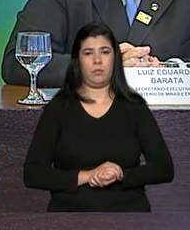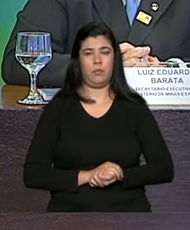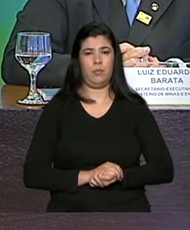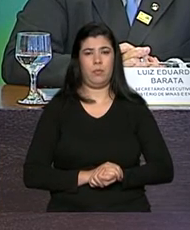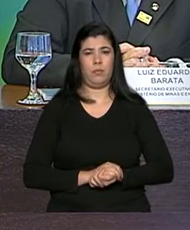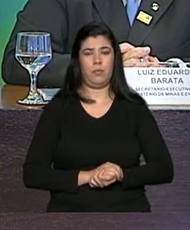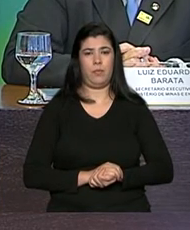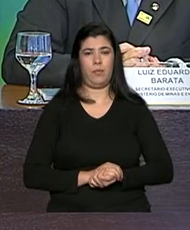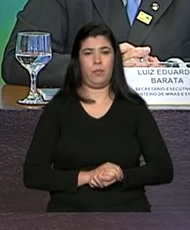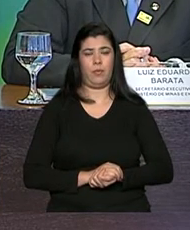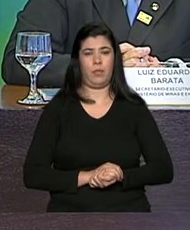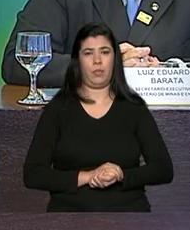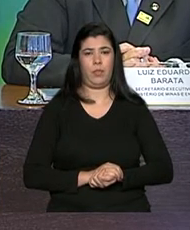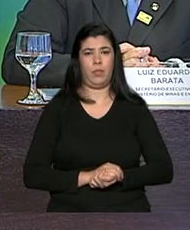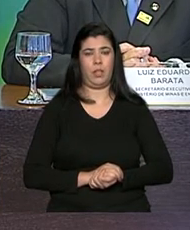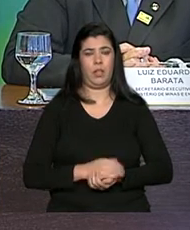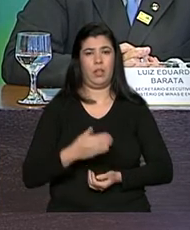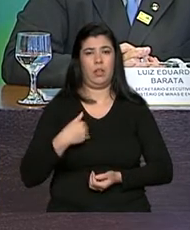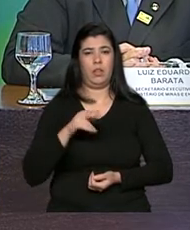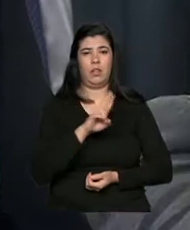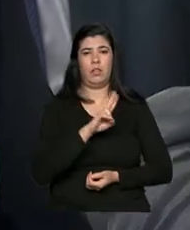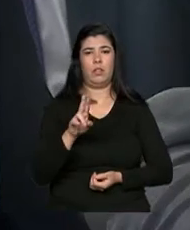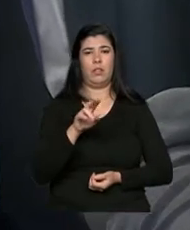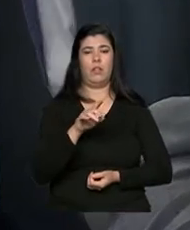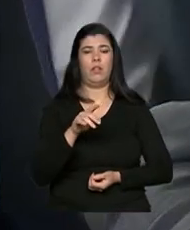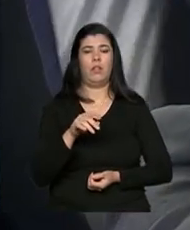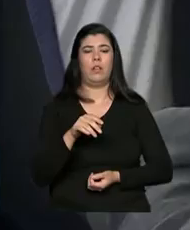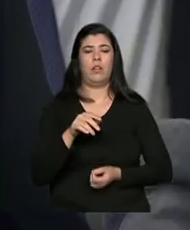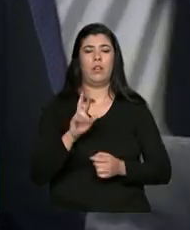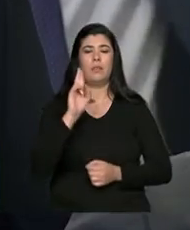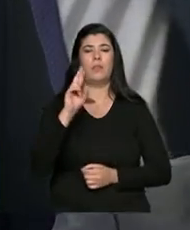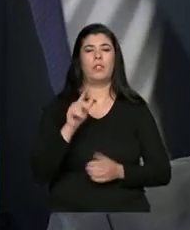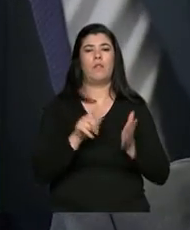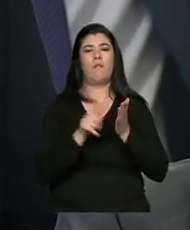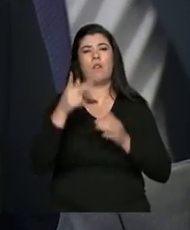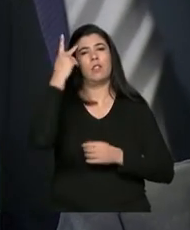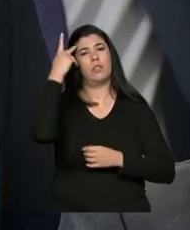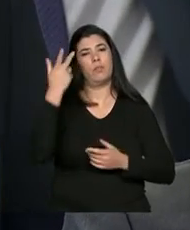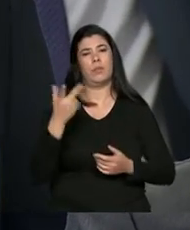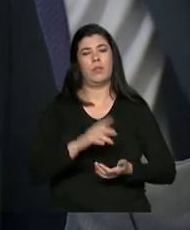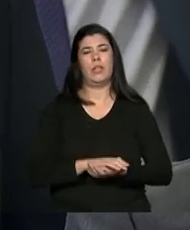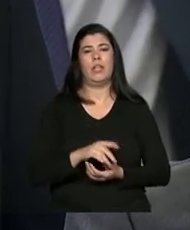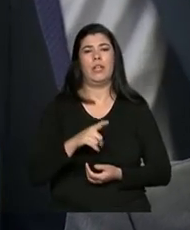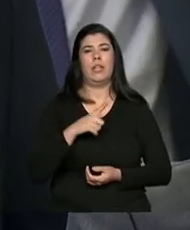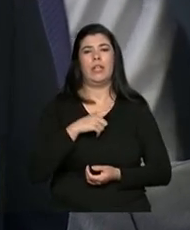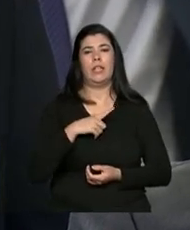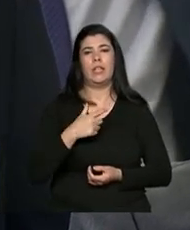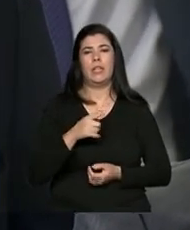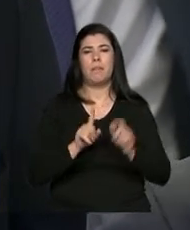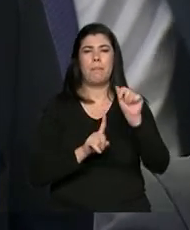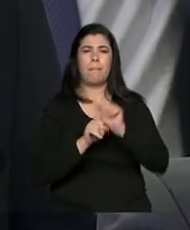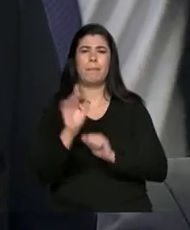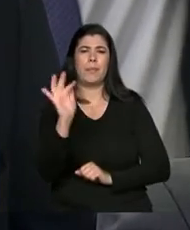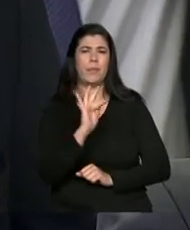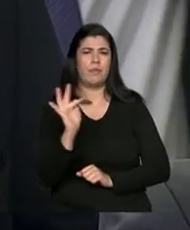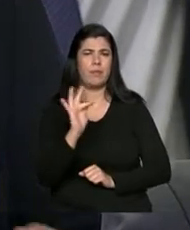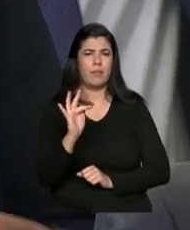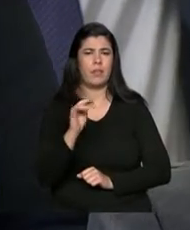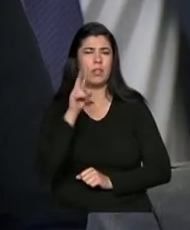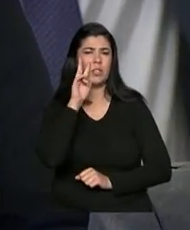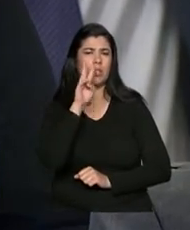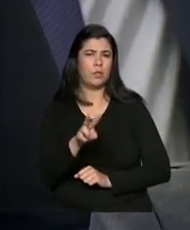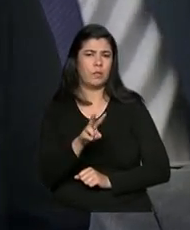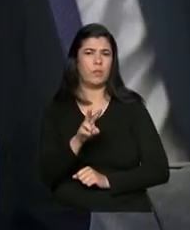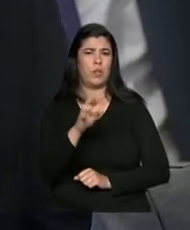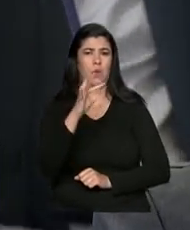o time amora da folha de são paulo é em fevereiro houve um aumento do valor da bandeira